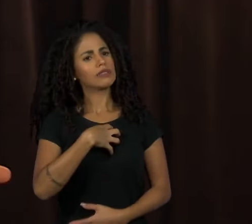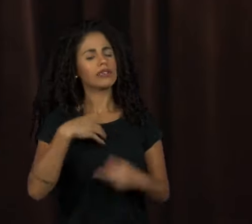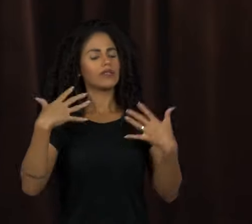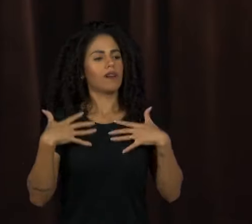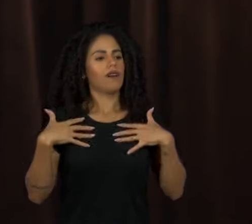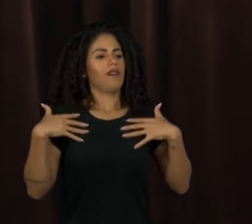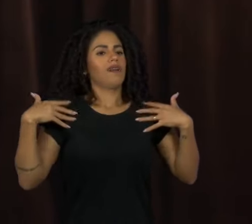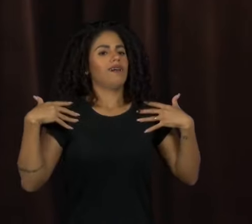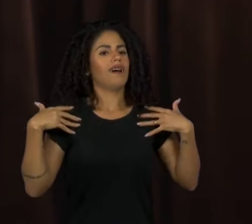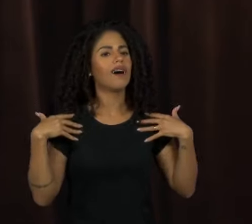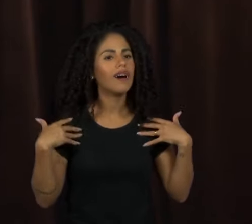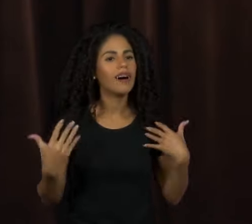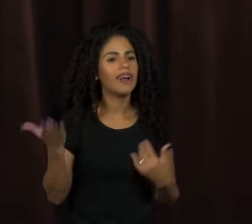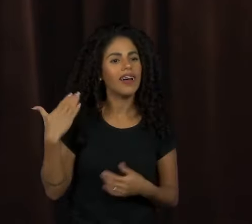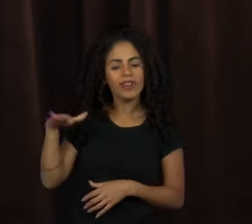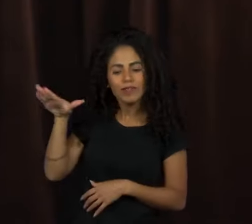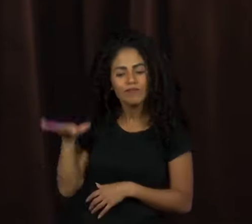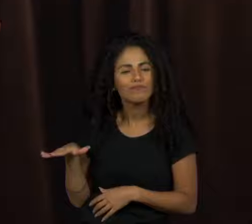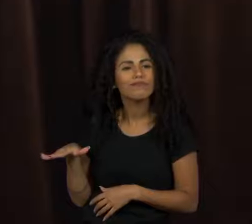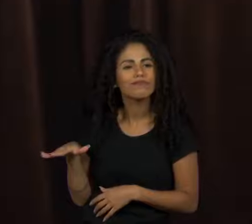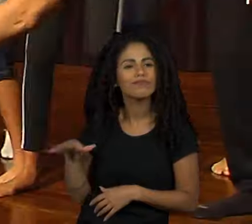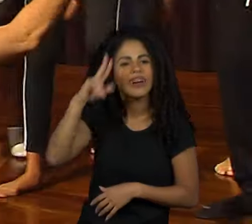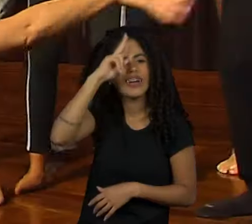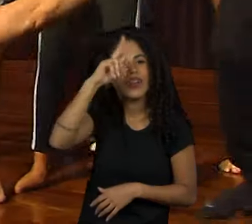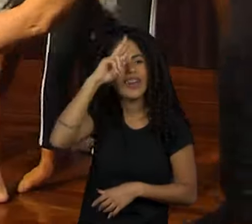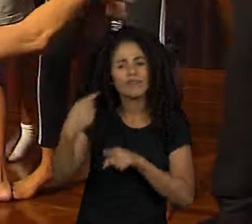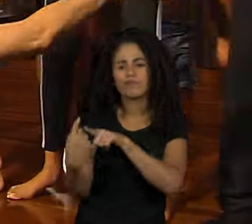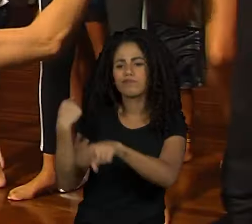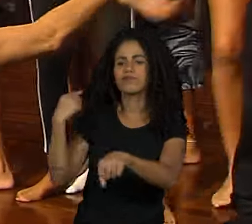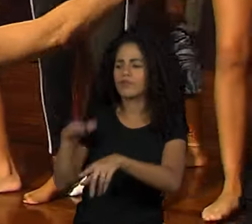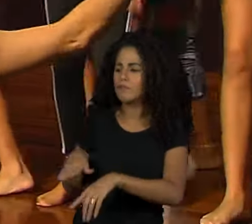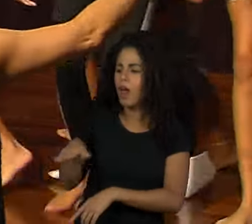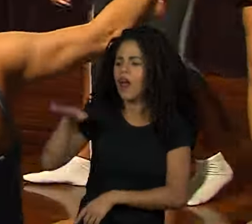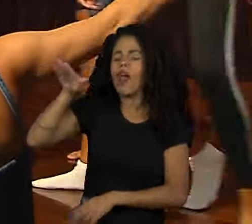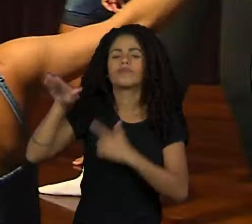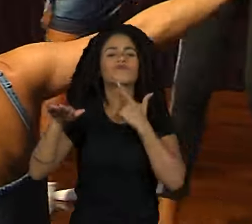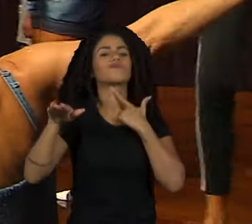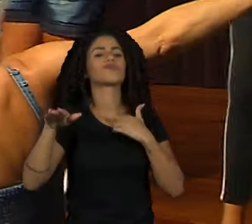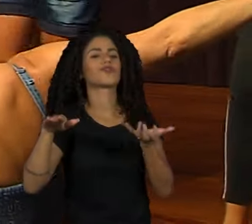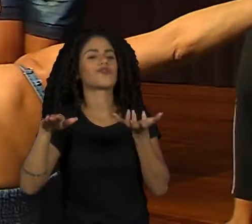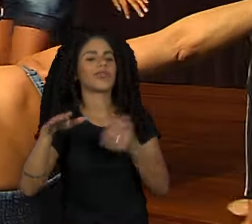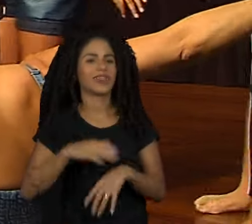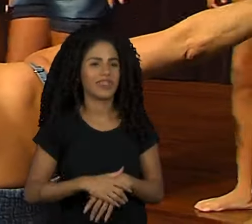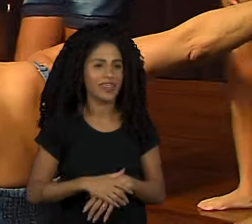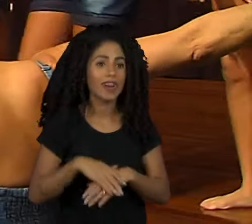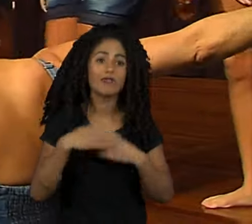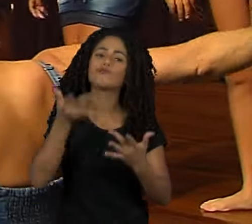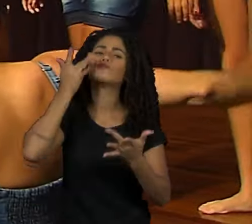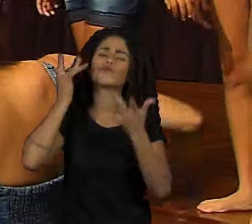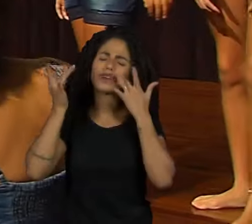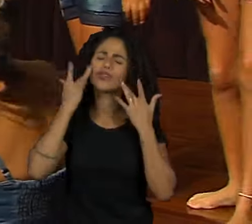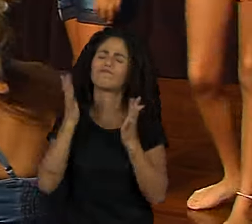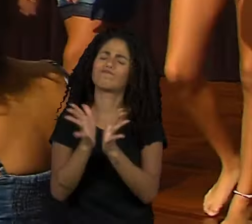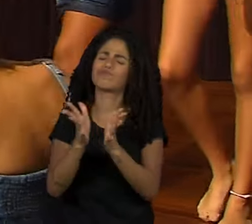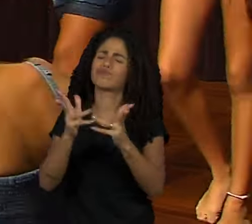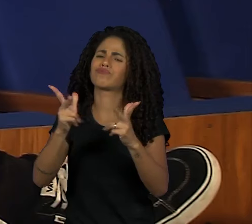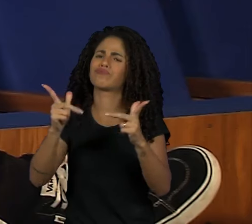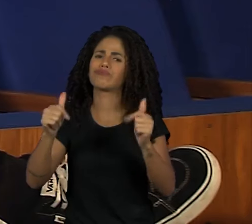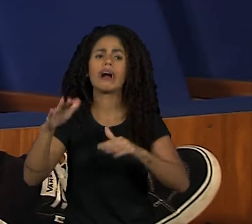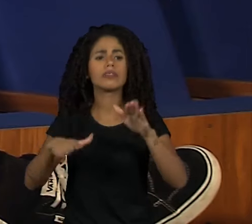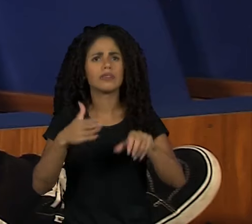orgulhando a criança que eu era, fazendo o que eu quero desde pequeno. O teatro tem um poder, é realmente incrível. Nem todos vão ser